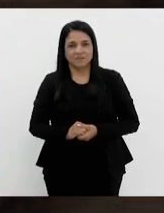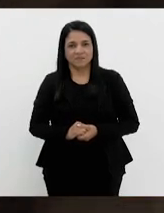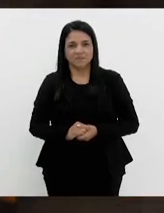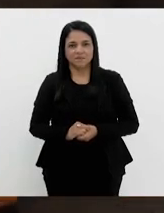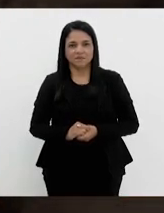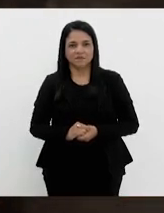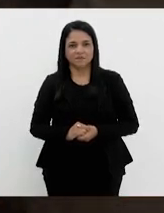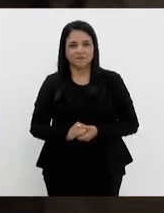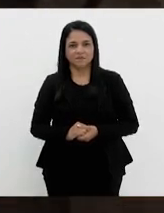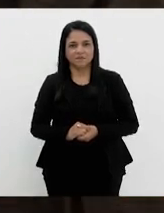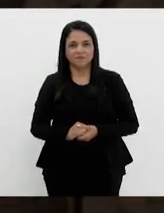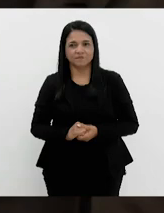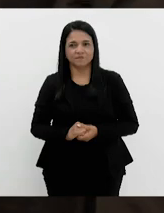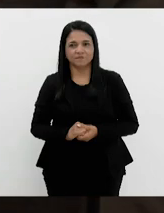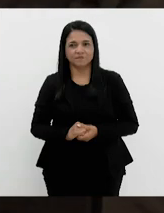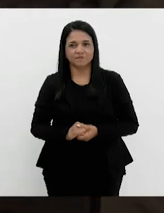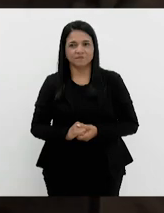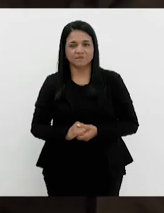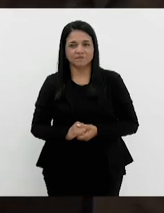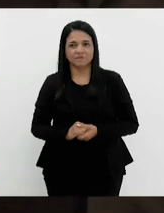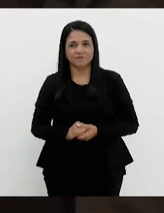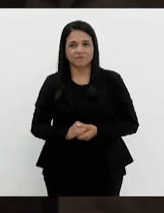Miguel obrigado